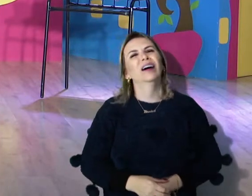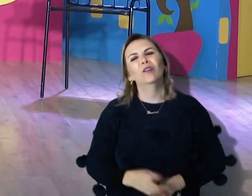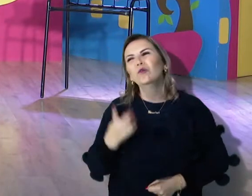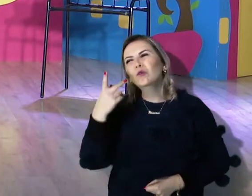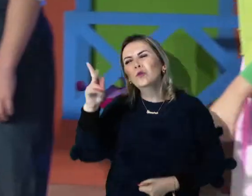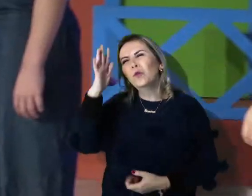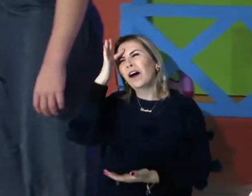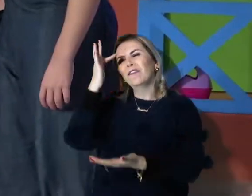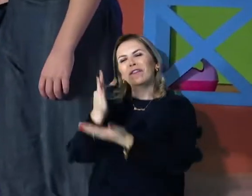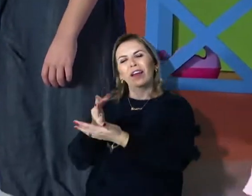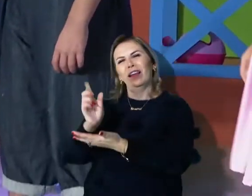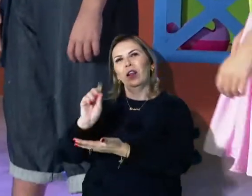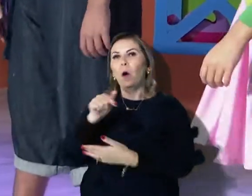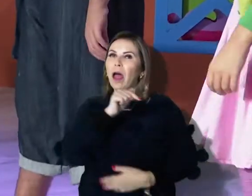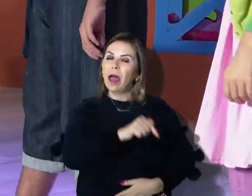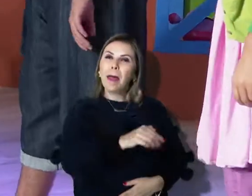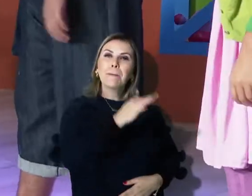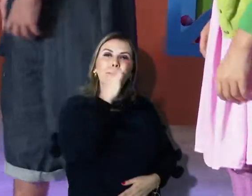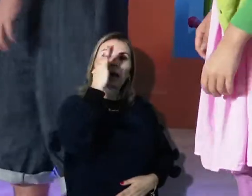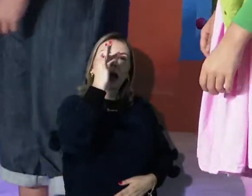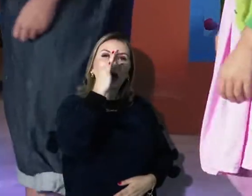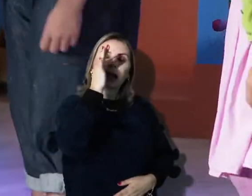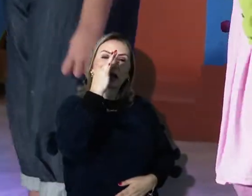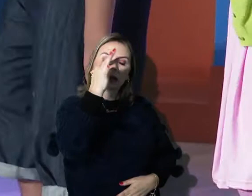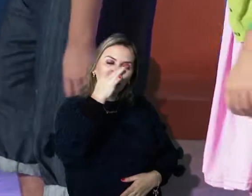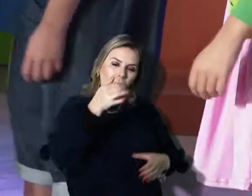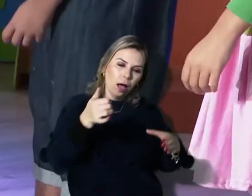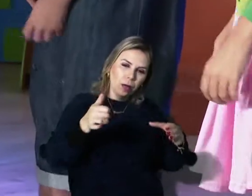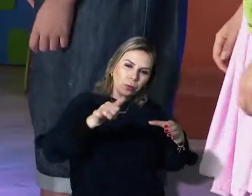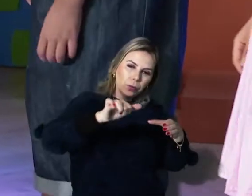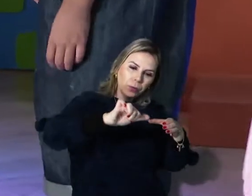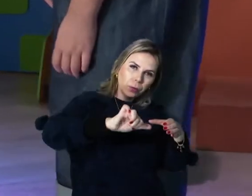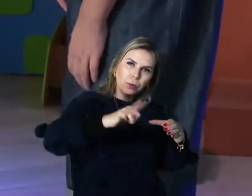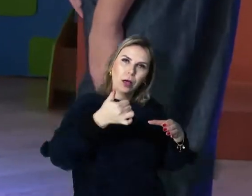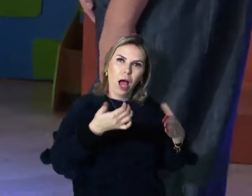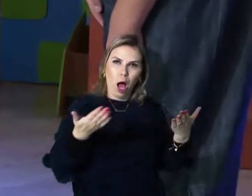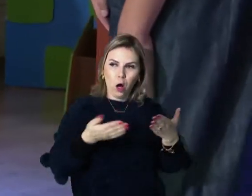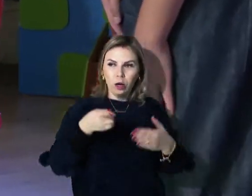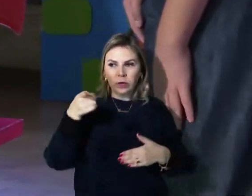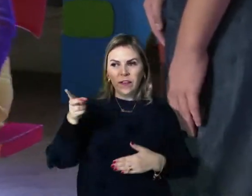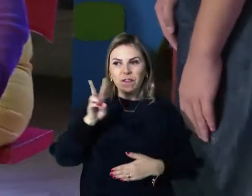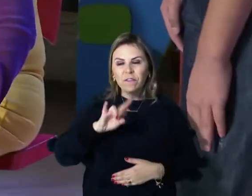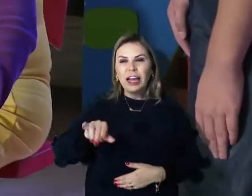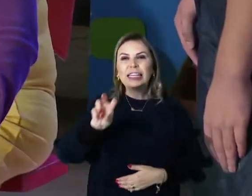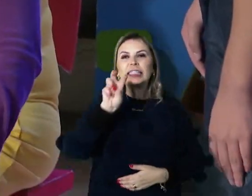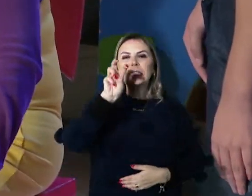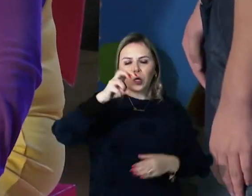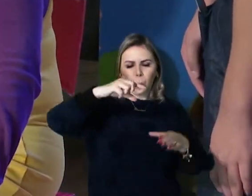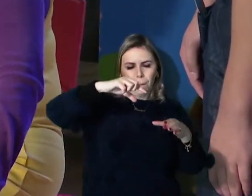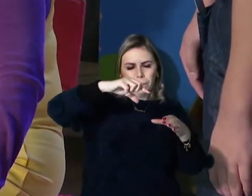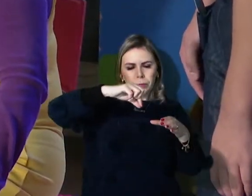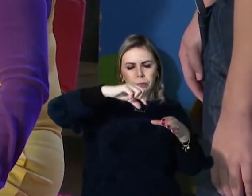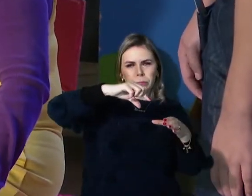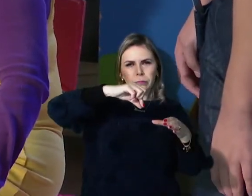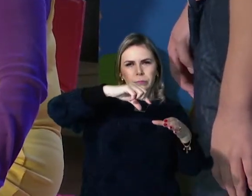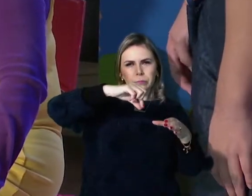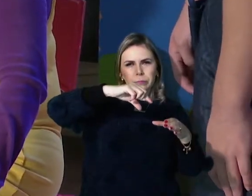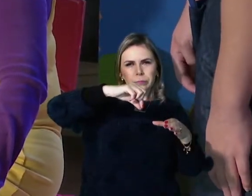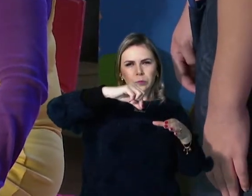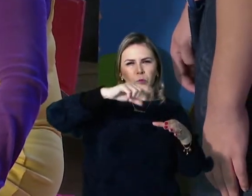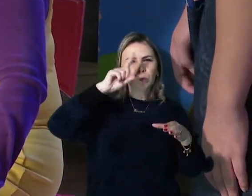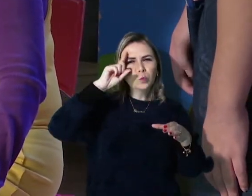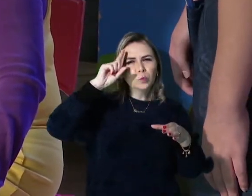não. É pra plantinha da Manu. Ó, Manu, você vai dar 5 gotinhas pra ela todos os dias.